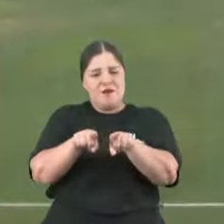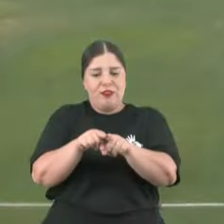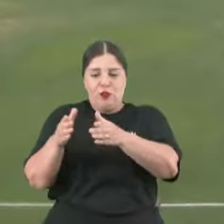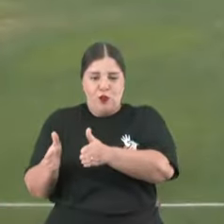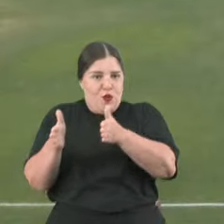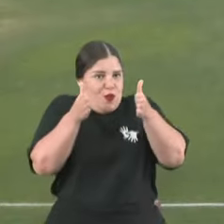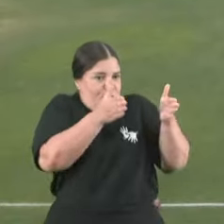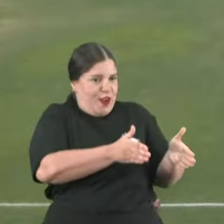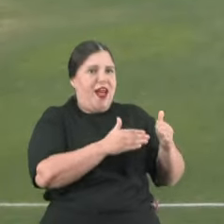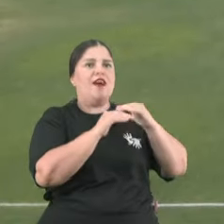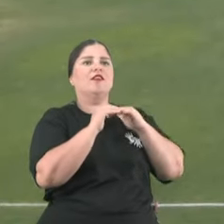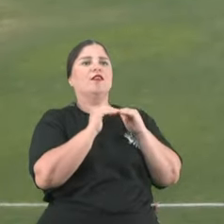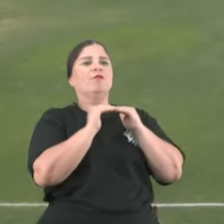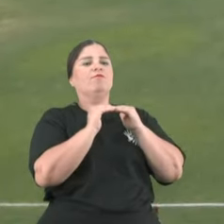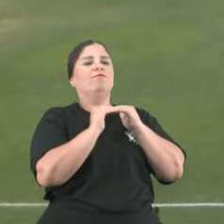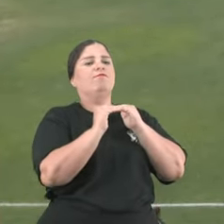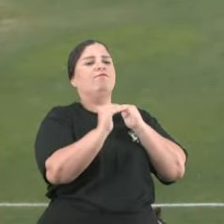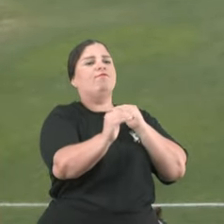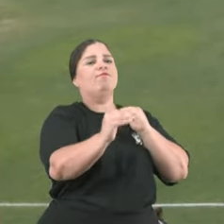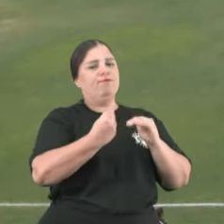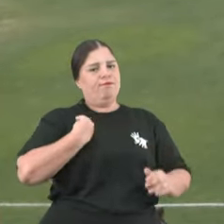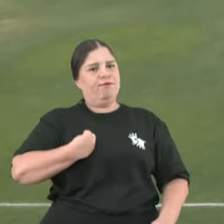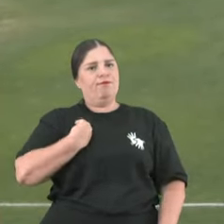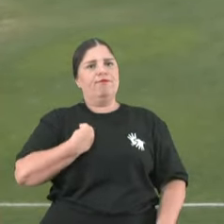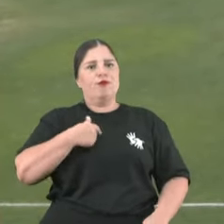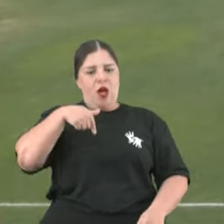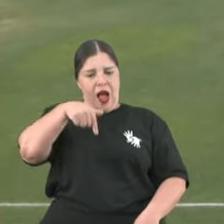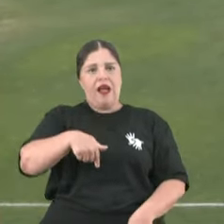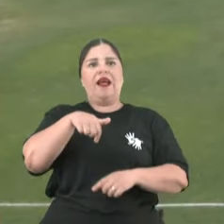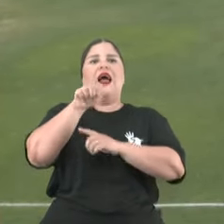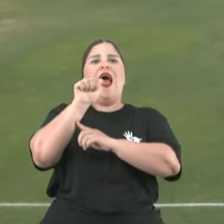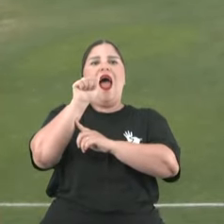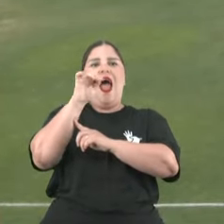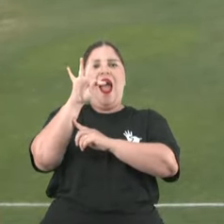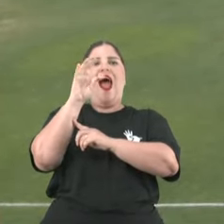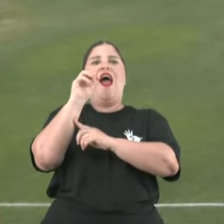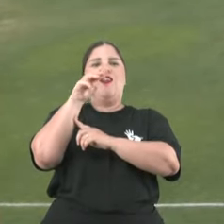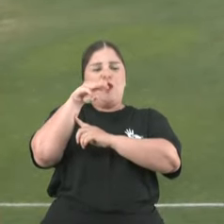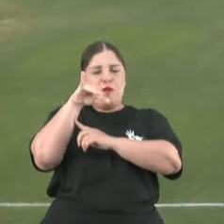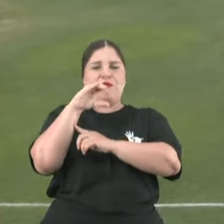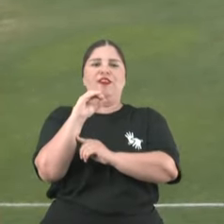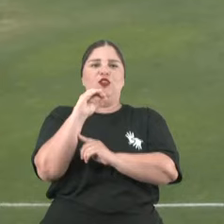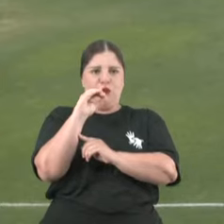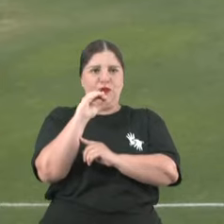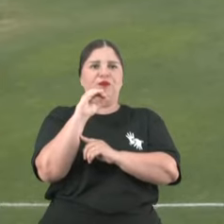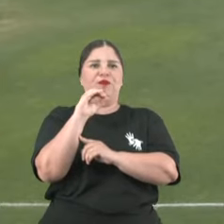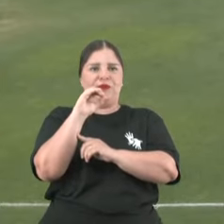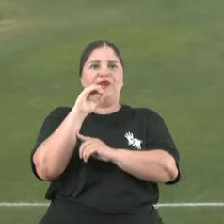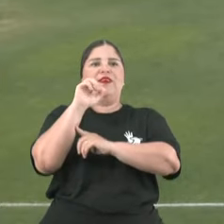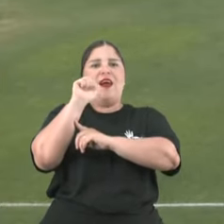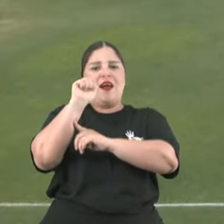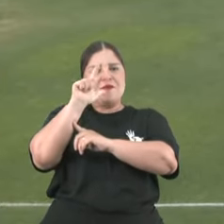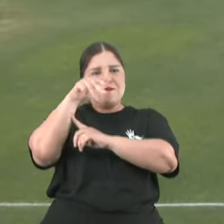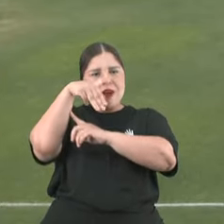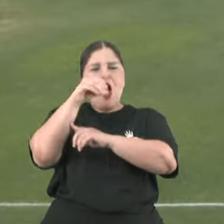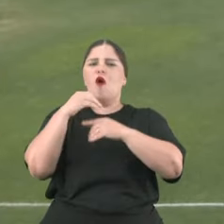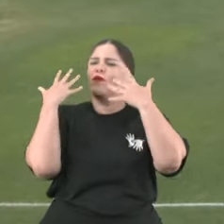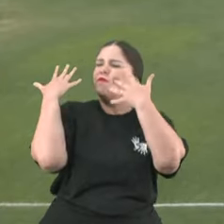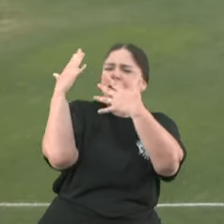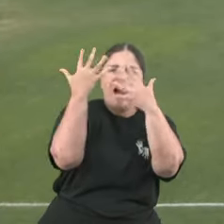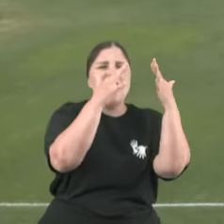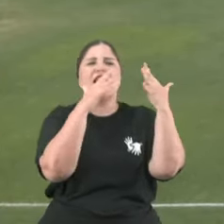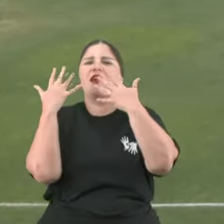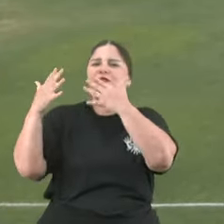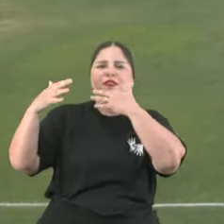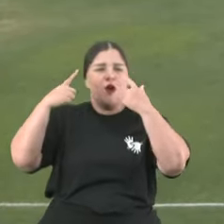assim digamos, né? Comigo, com o Alberto e com o Paulo Lyra. Muita festa aqui no Coraci, fumaça, fogos,